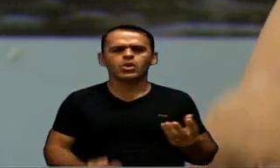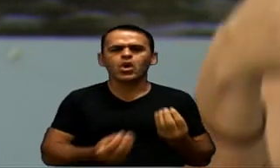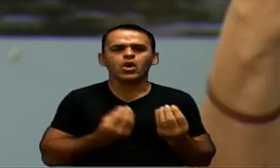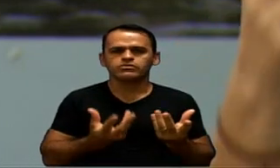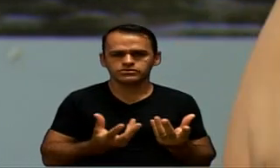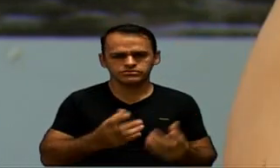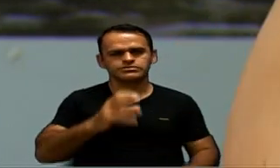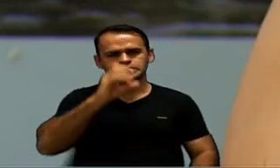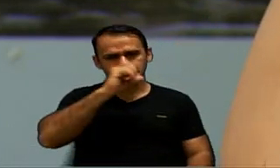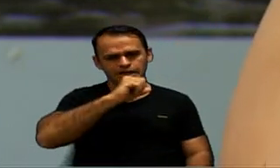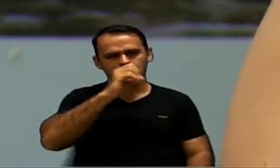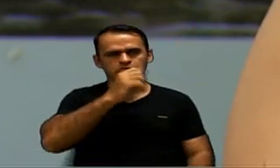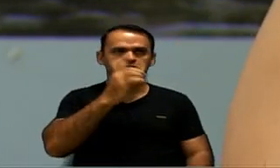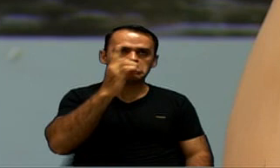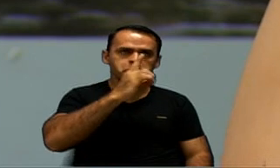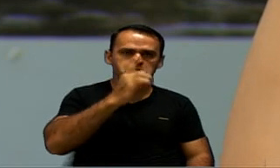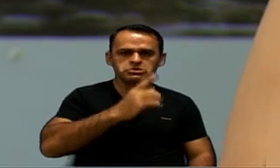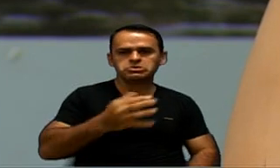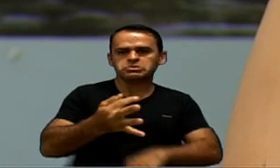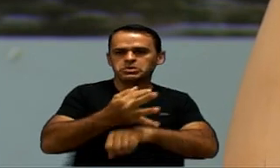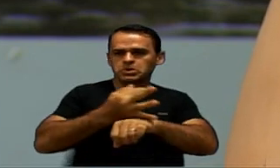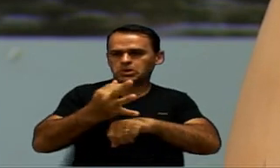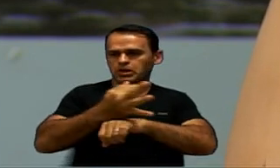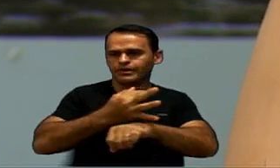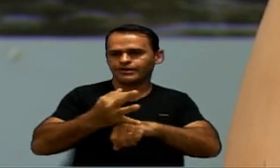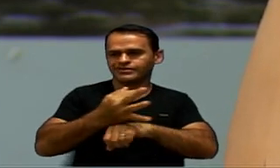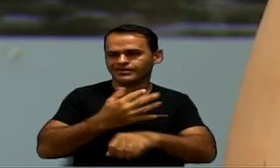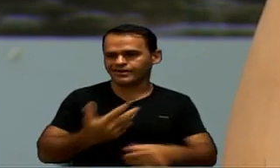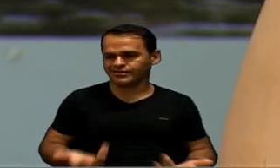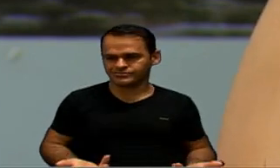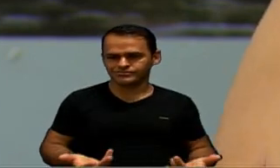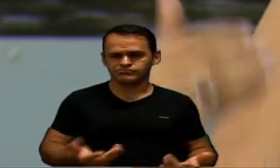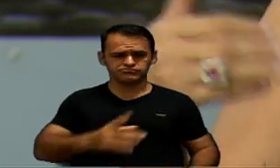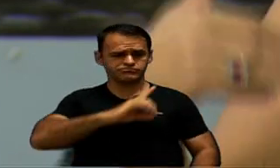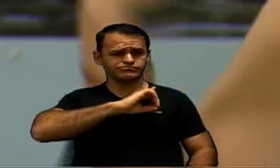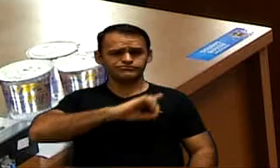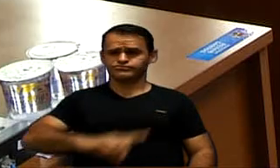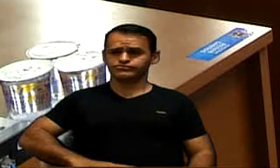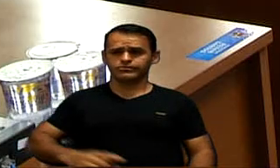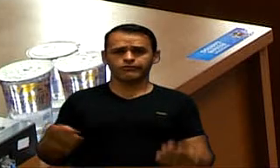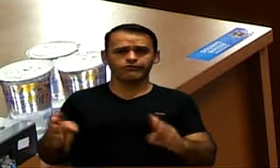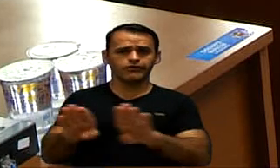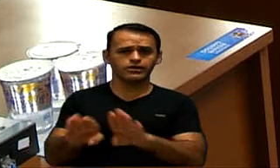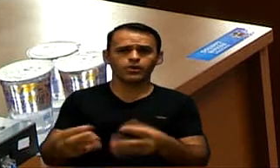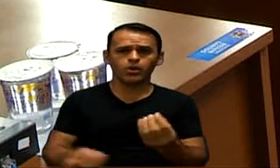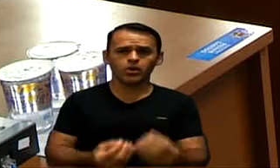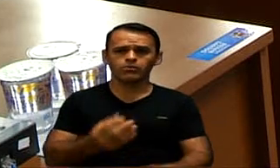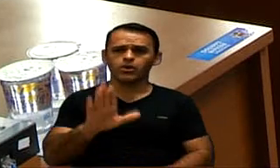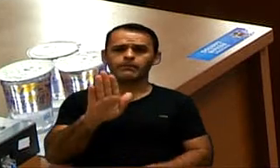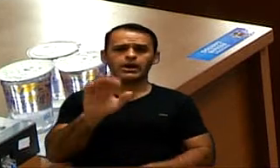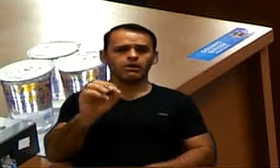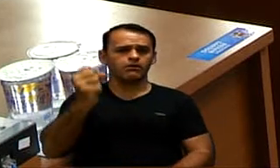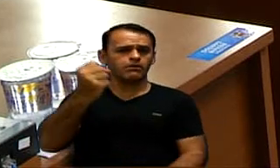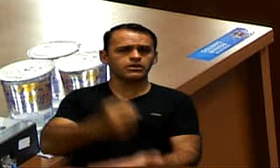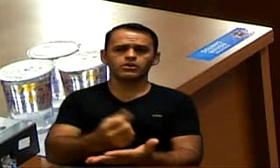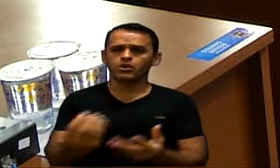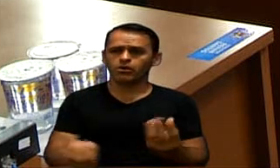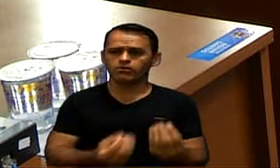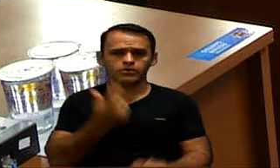finais de semana e feriados. O que acontece? Está fechada a DDM. E essa mulher tem que fazer o boletim de ocorrência